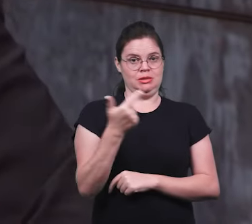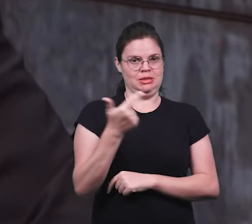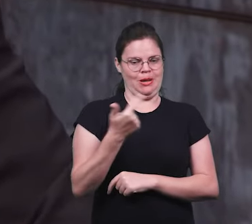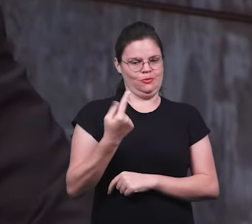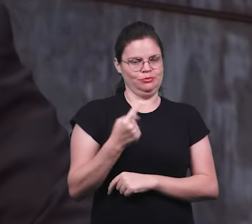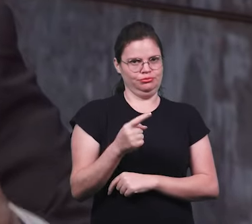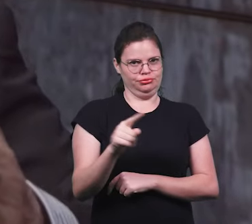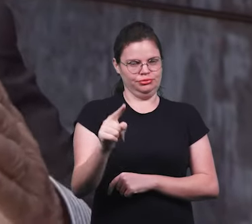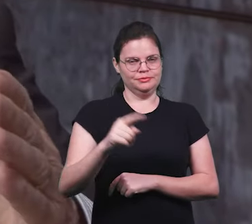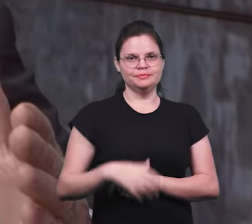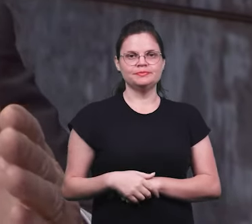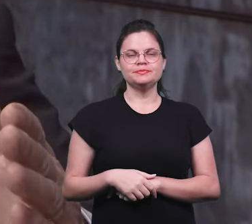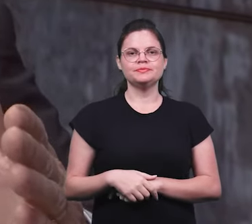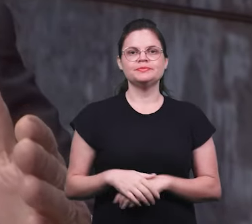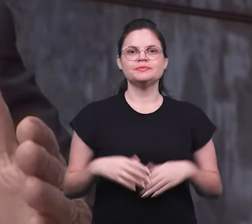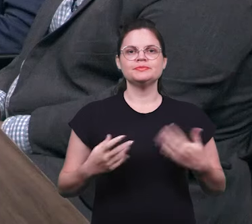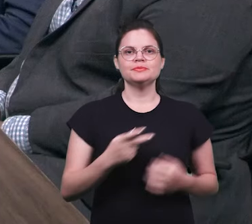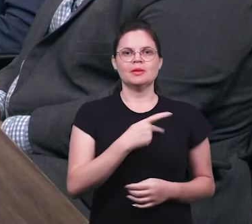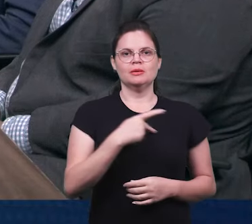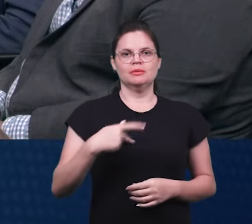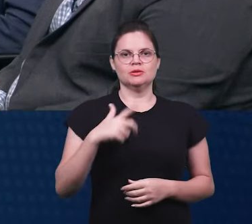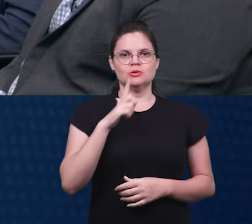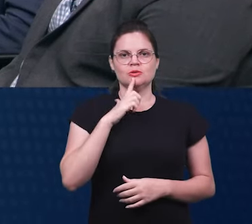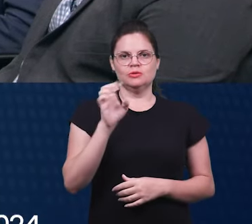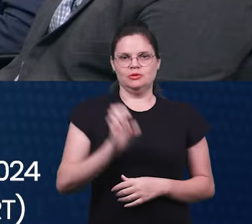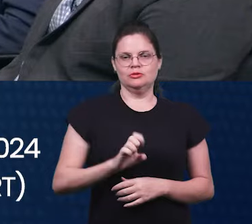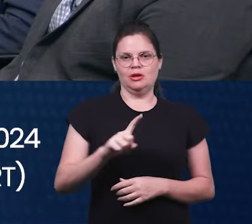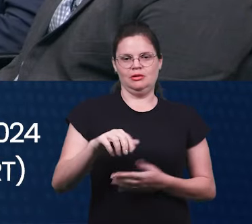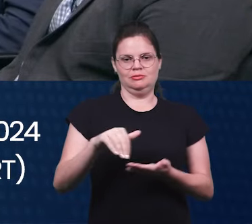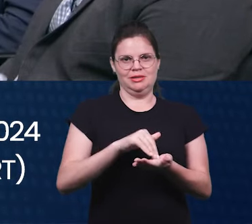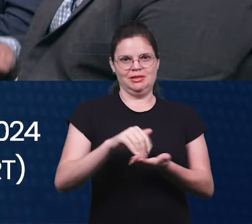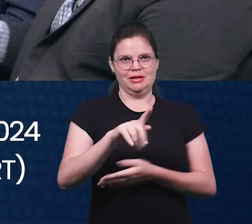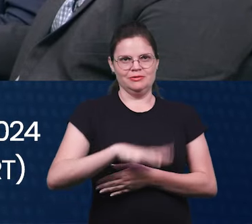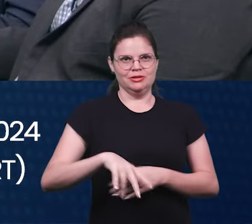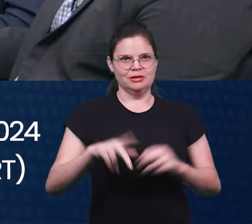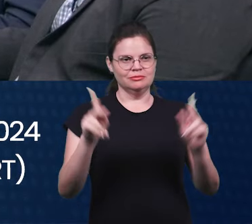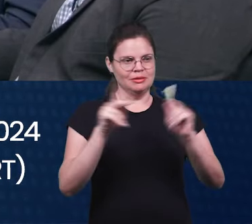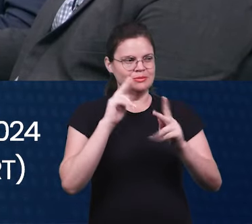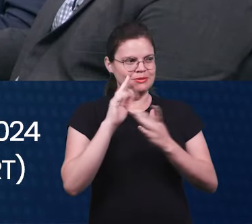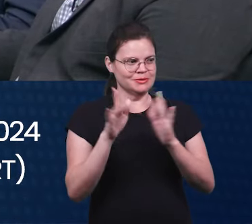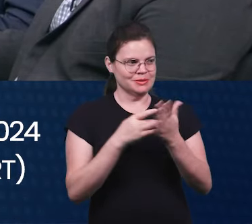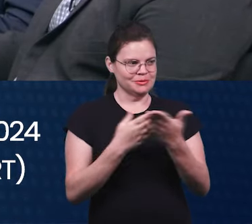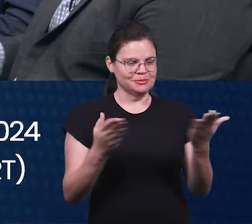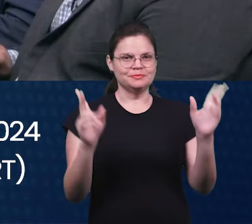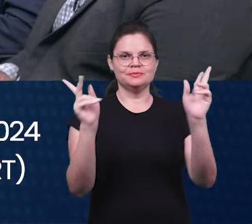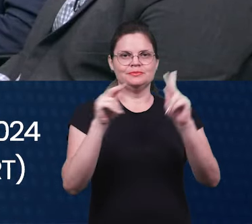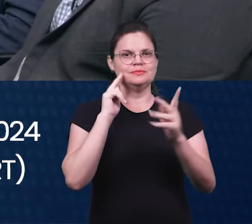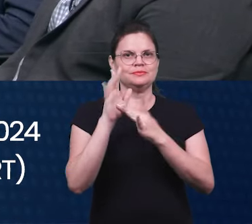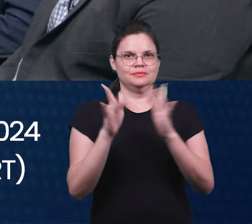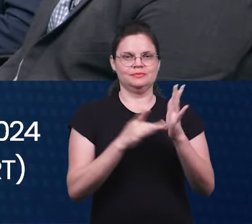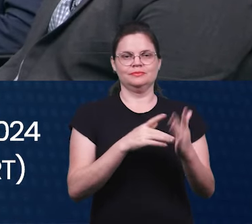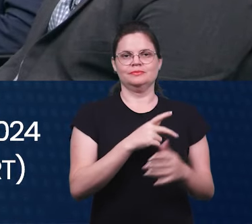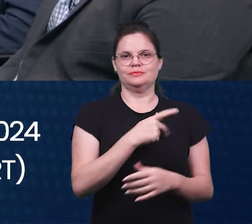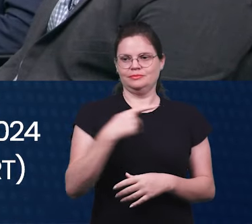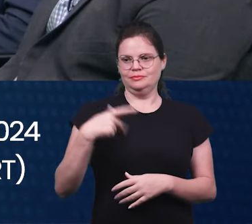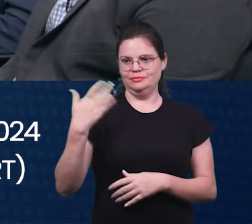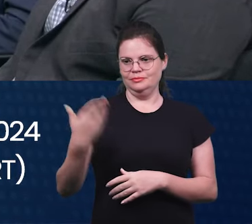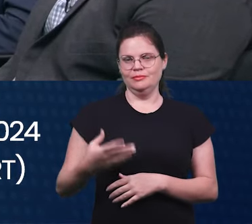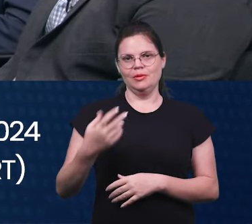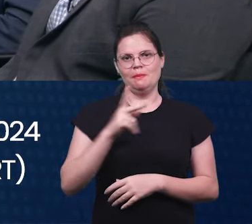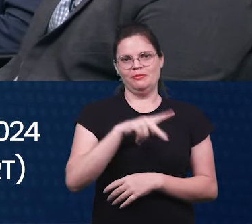deste dia, pastor Luiz Eugênio, secretário-geral do presbitério. Paz, Senhor, a todos. Pastor Serlon, historiador, professor de história.